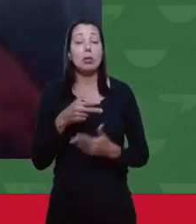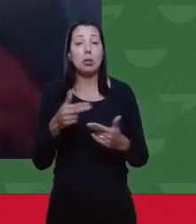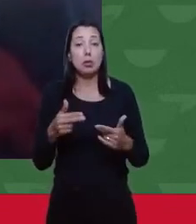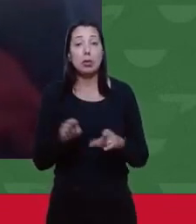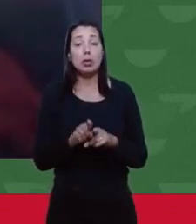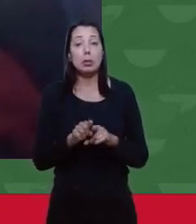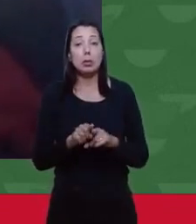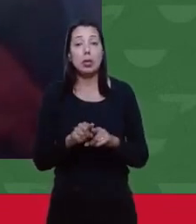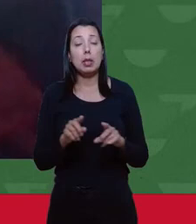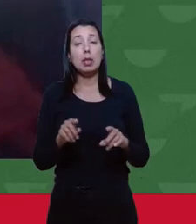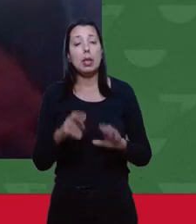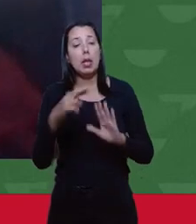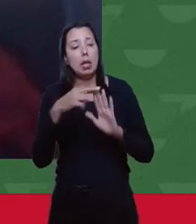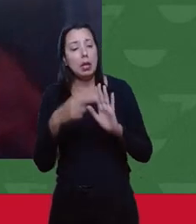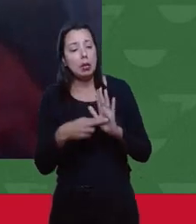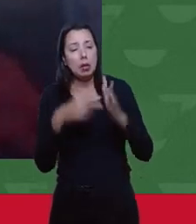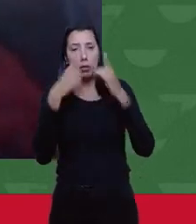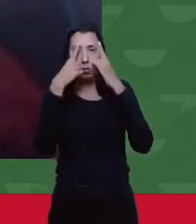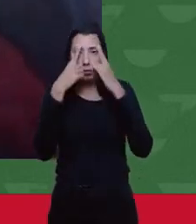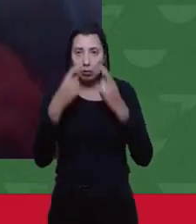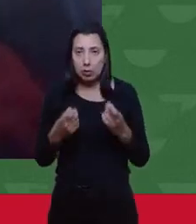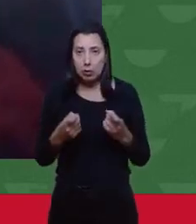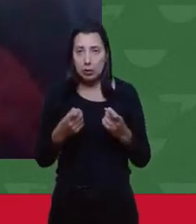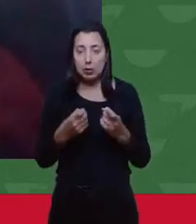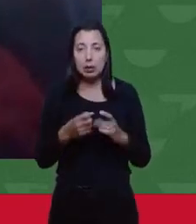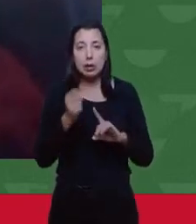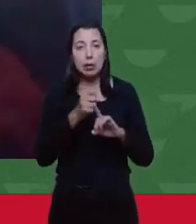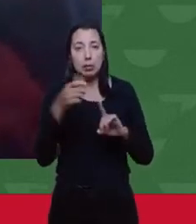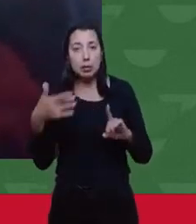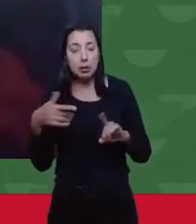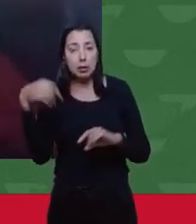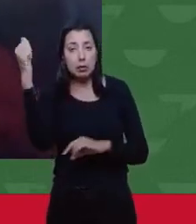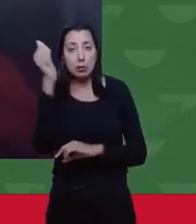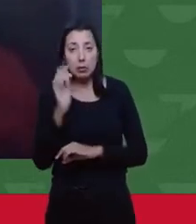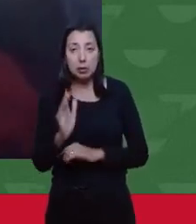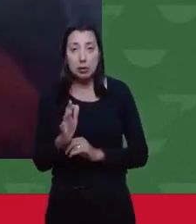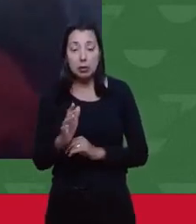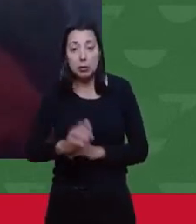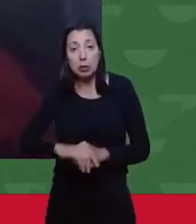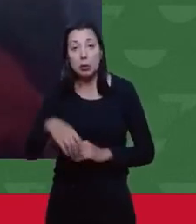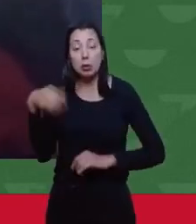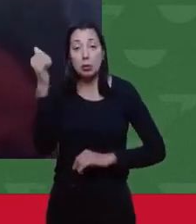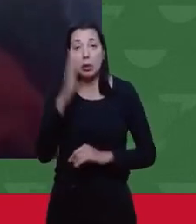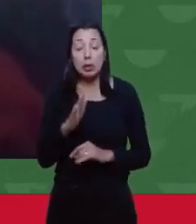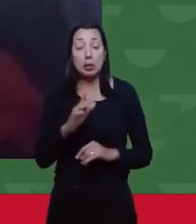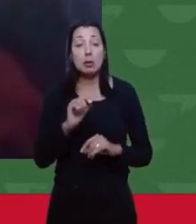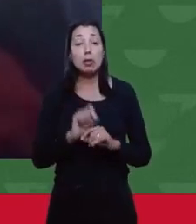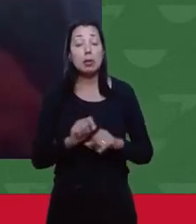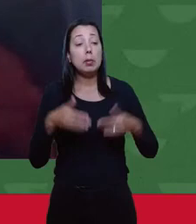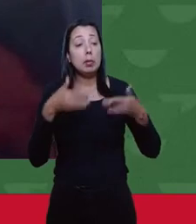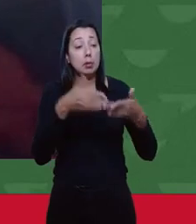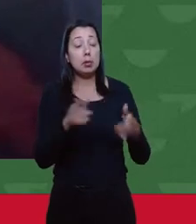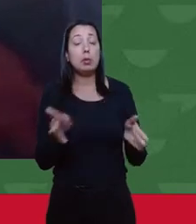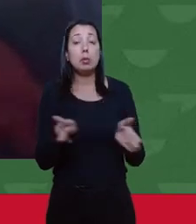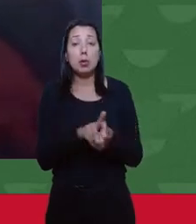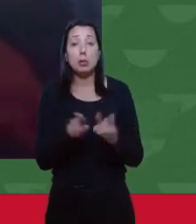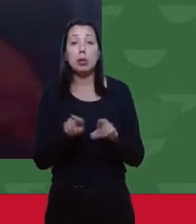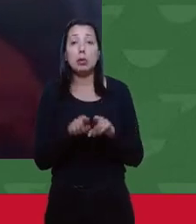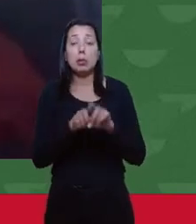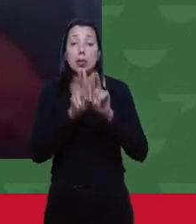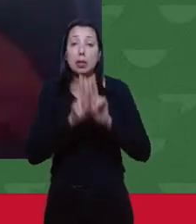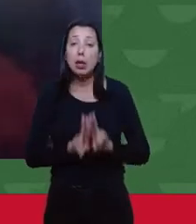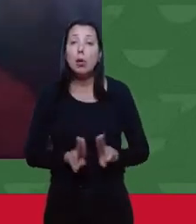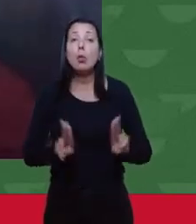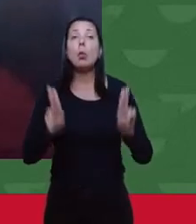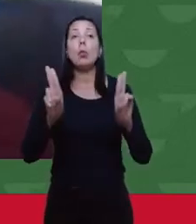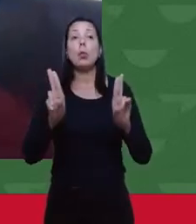levantamento, esse primeiro relatório da violência LGBTfóbica no Brasil. O Brasil participou, no âmbito da ONU também,